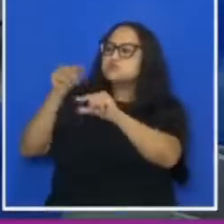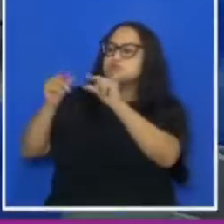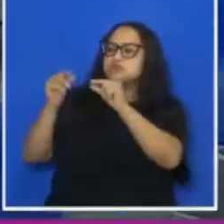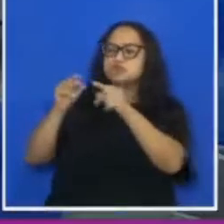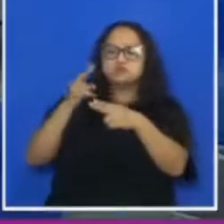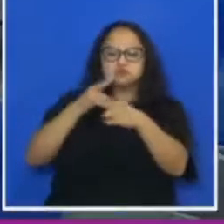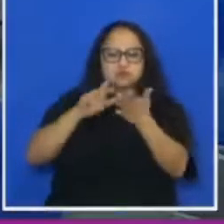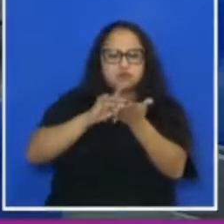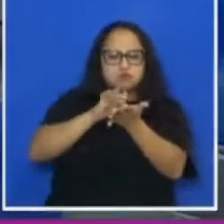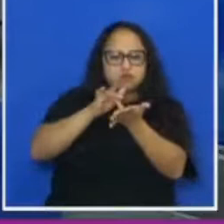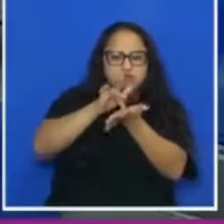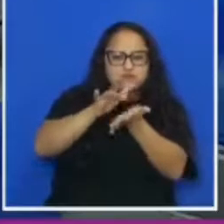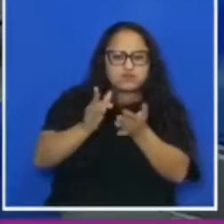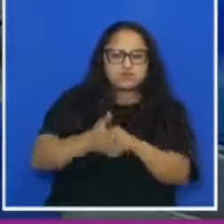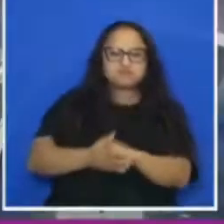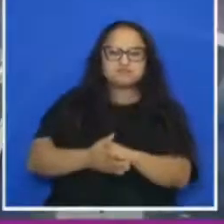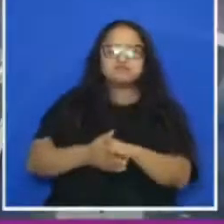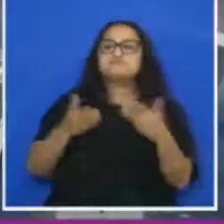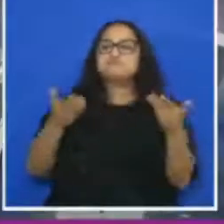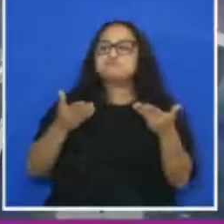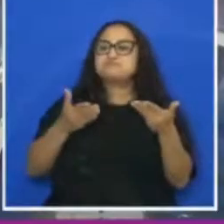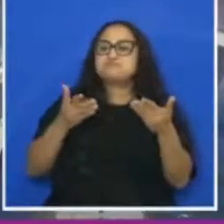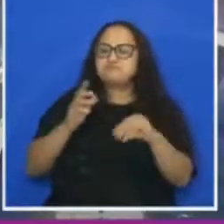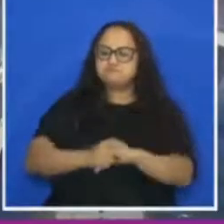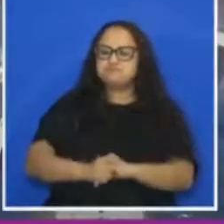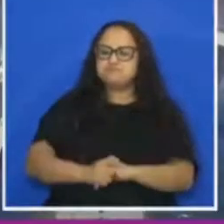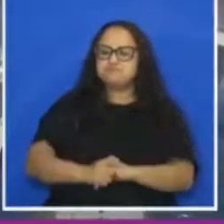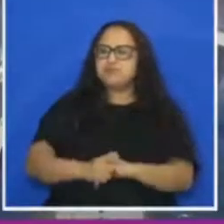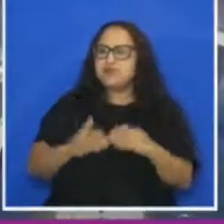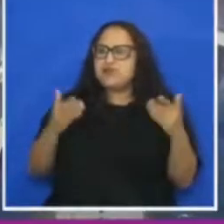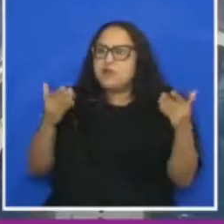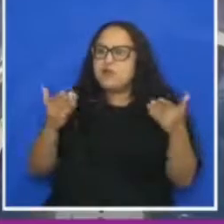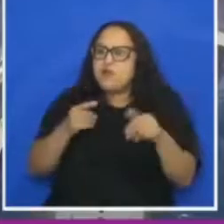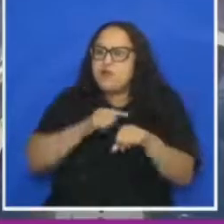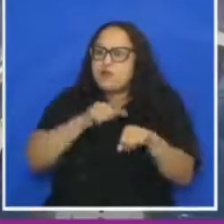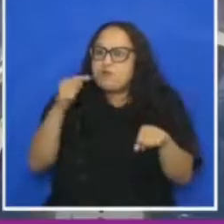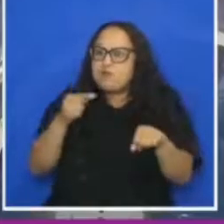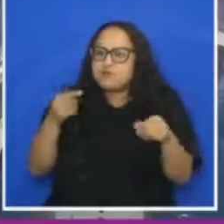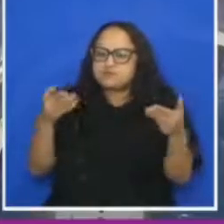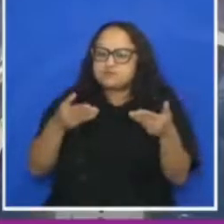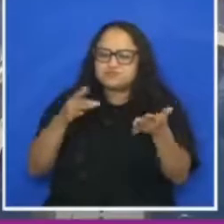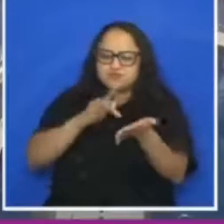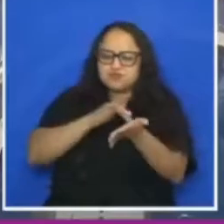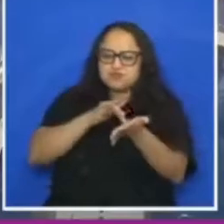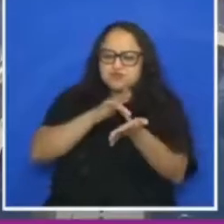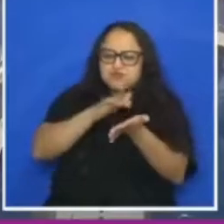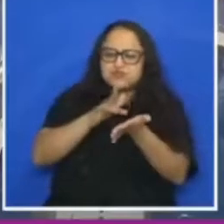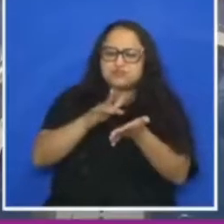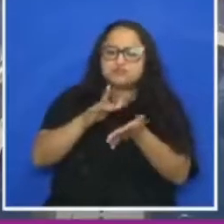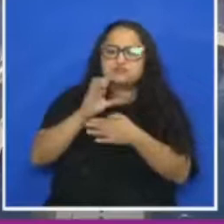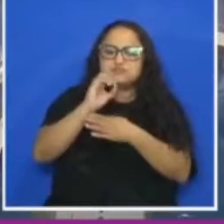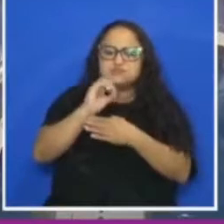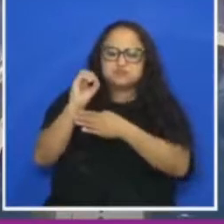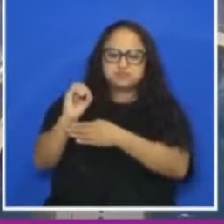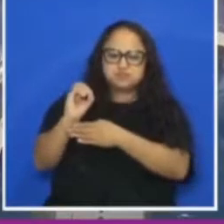Loto Fácil. Muito bem, apostas em mãos, bolas posicionadas. Chegou a hora, sorteio da Loto Fácil, concurso final zero,